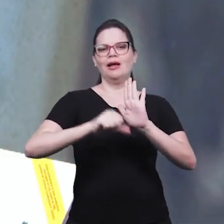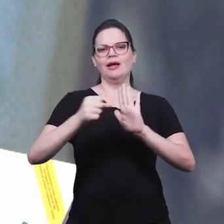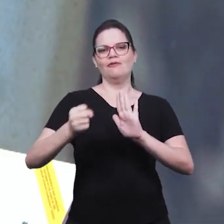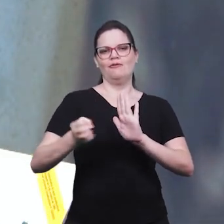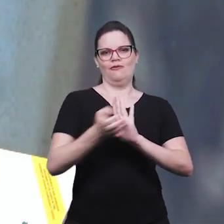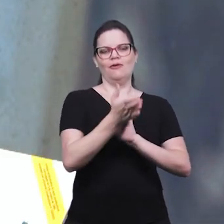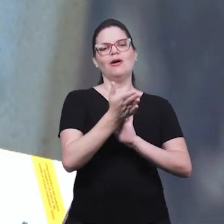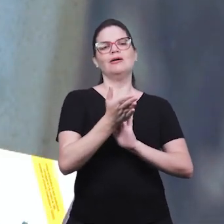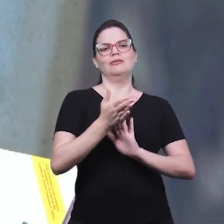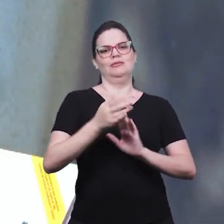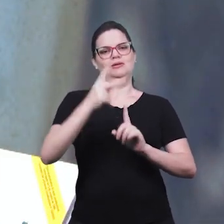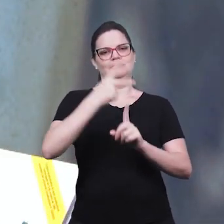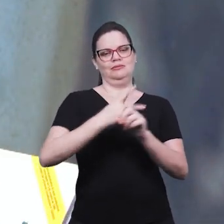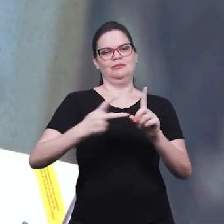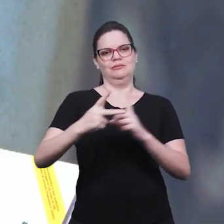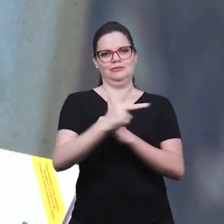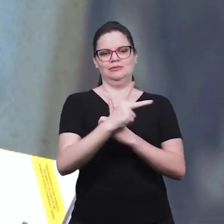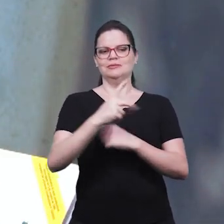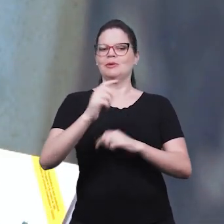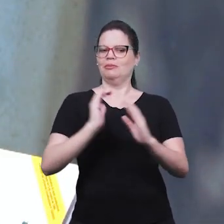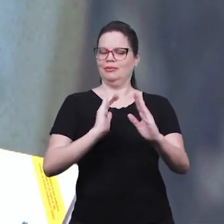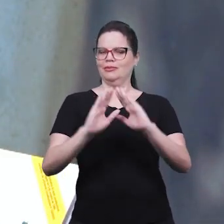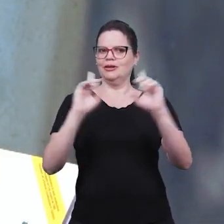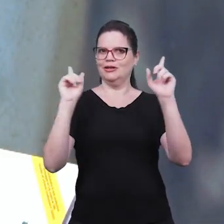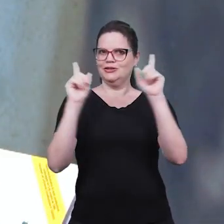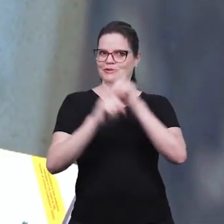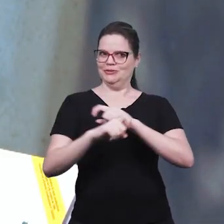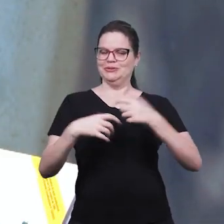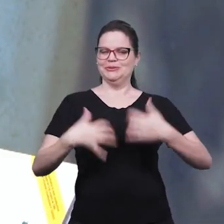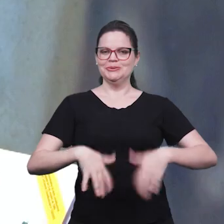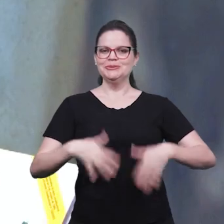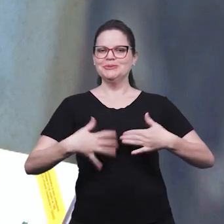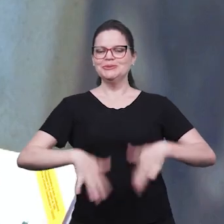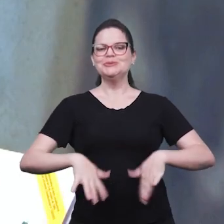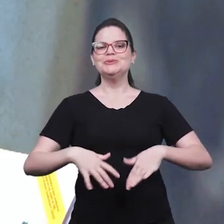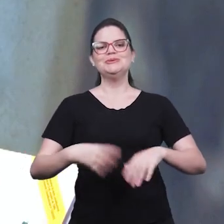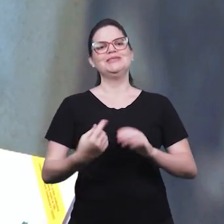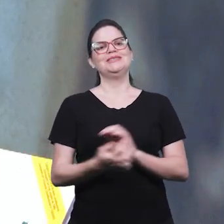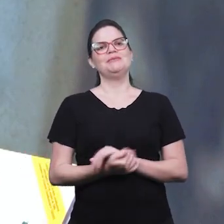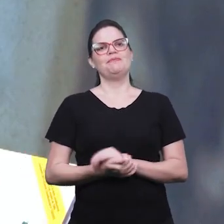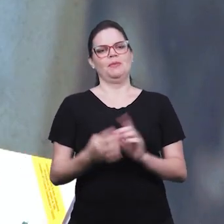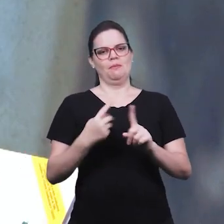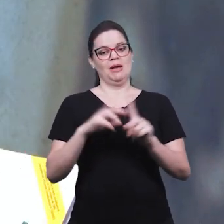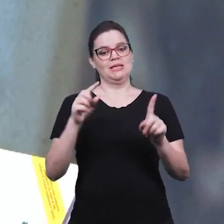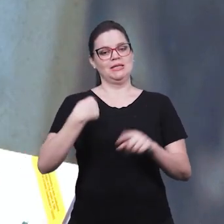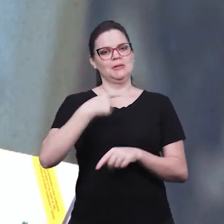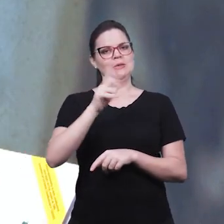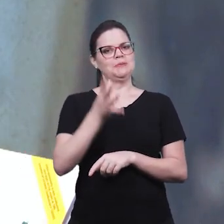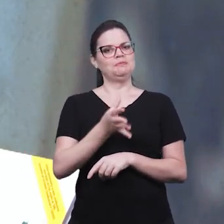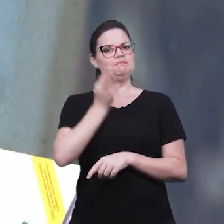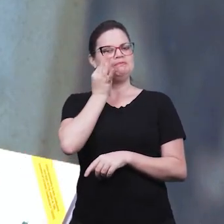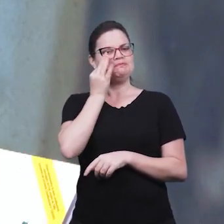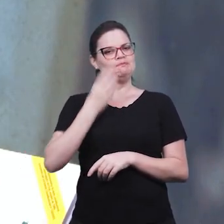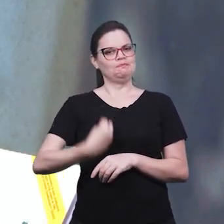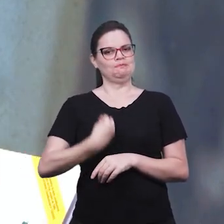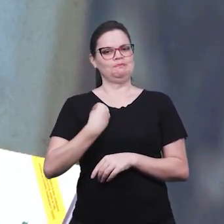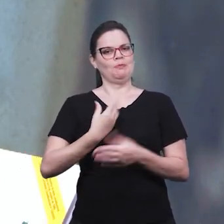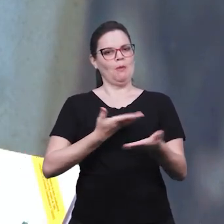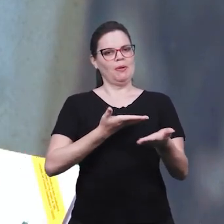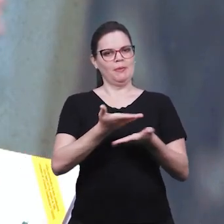reforma da Previdência. Então Correto. Foi um período bem agitado e eu pude estar perto e